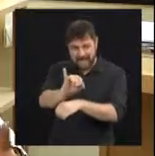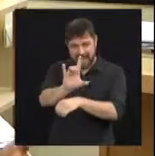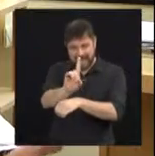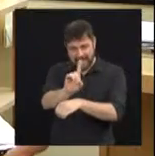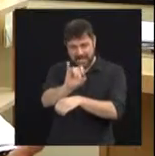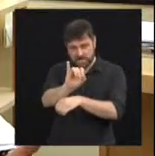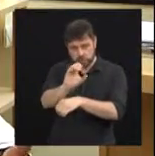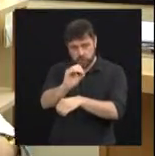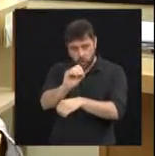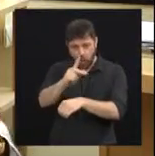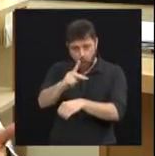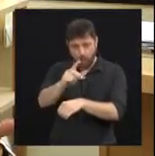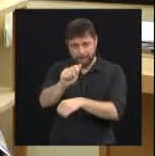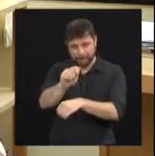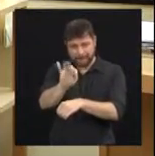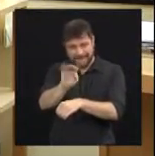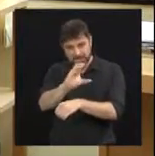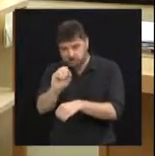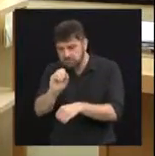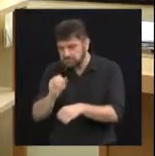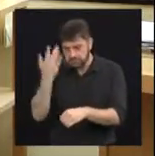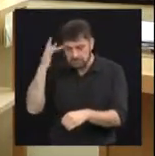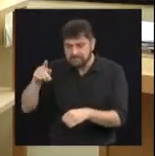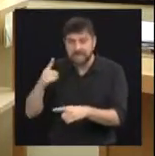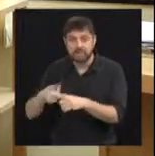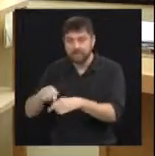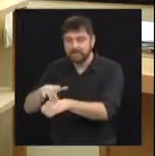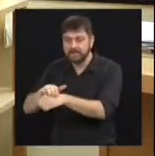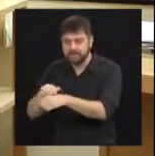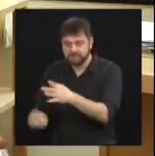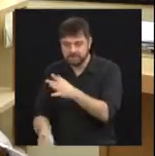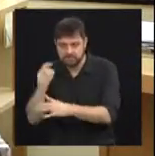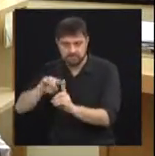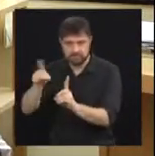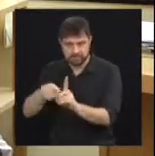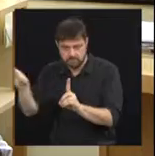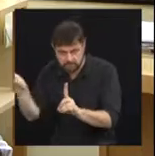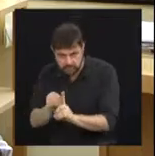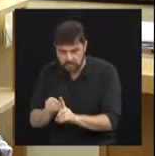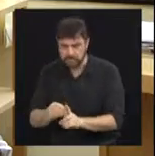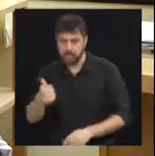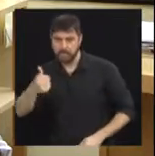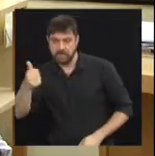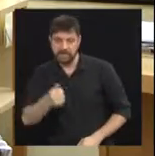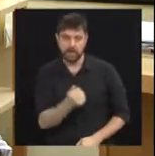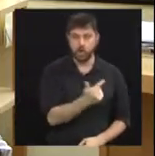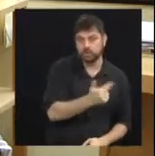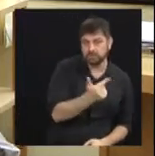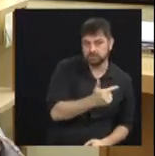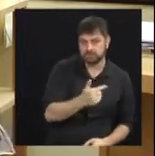sempre que existe um quadro de infertilidade, tanto na infertilidade primária quanto na secundária,